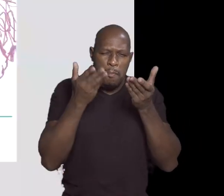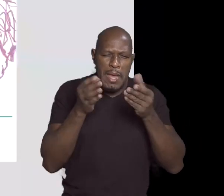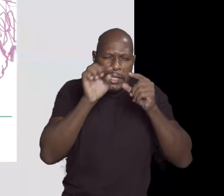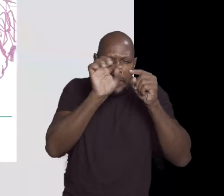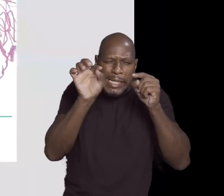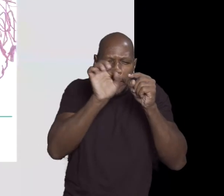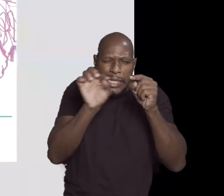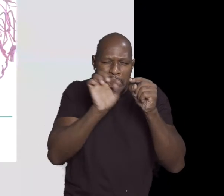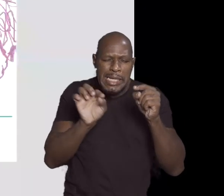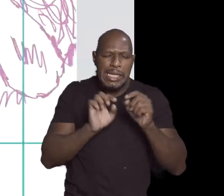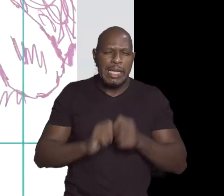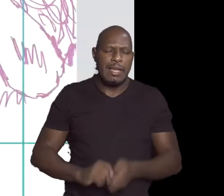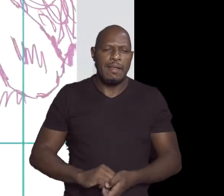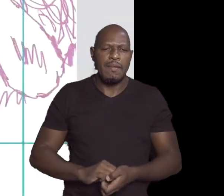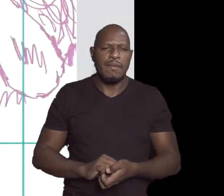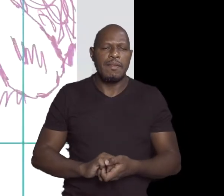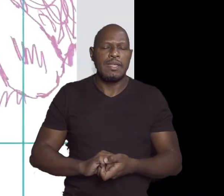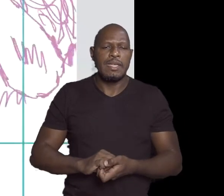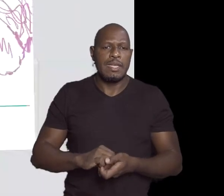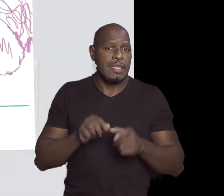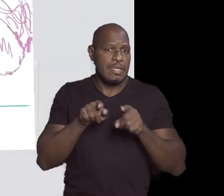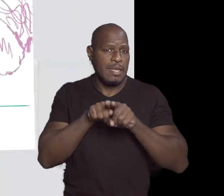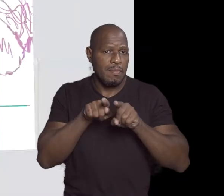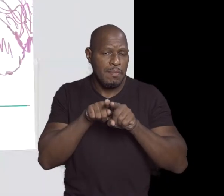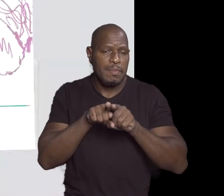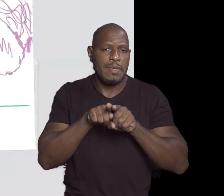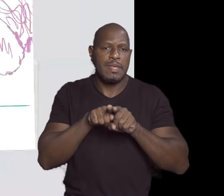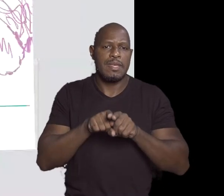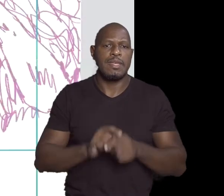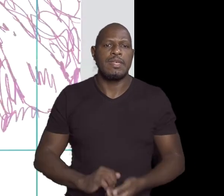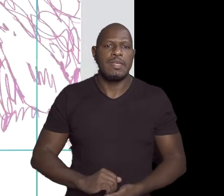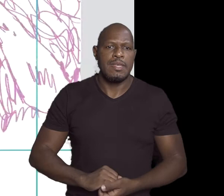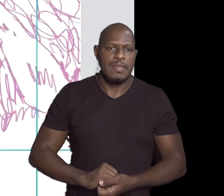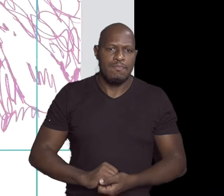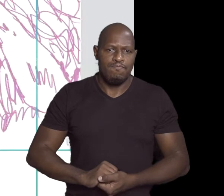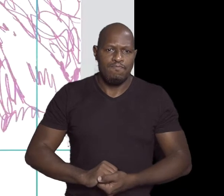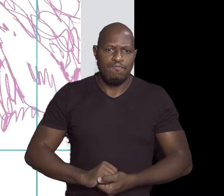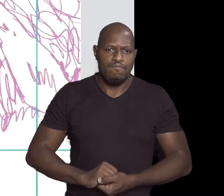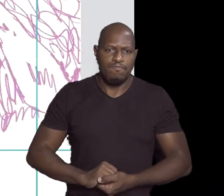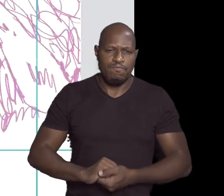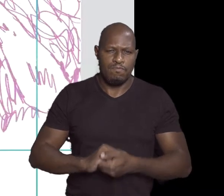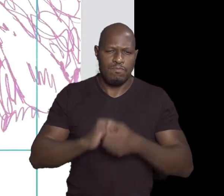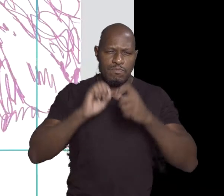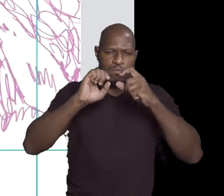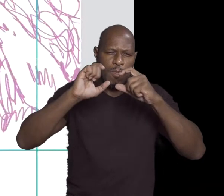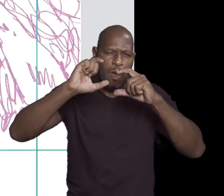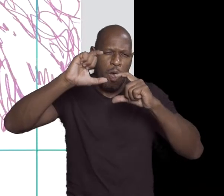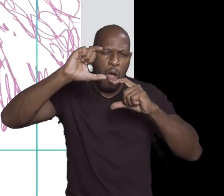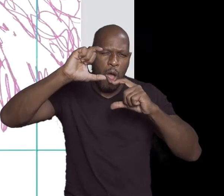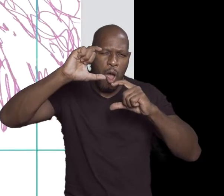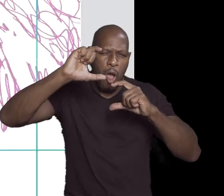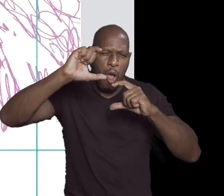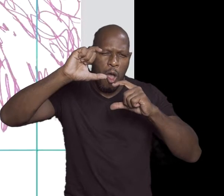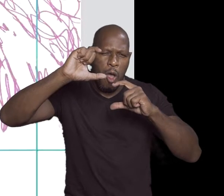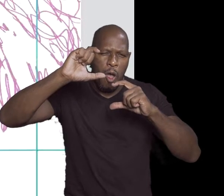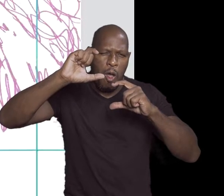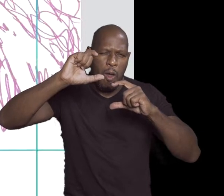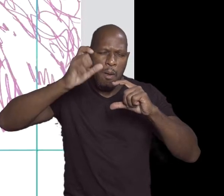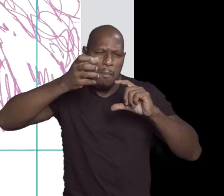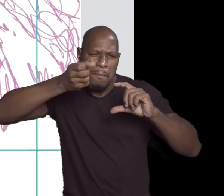linha e também o contraste de preto e branco,